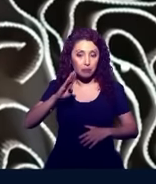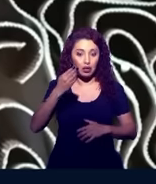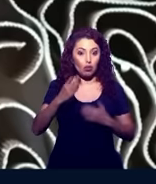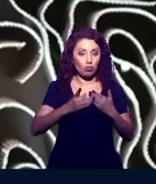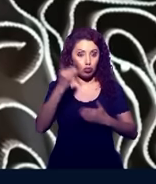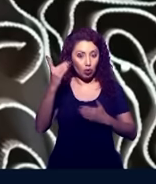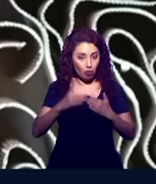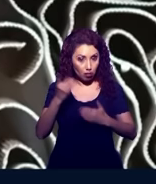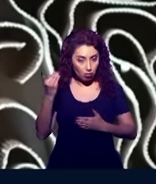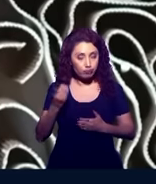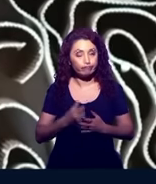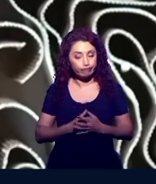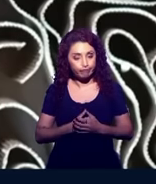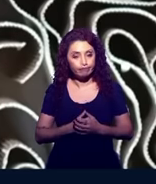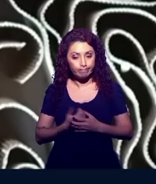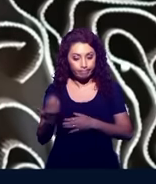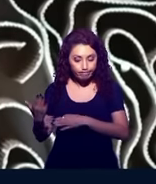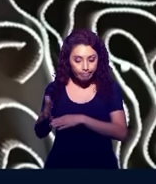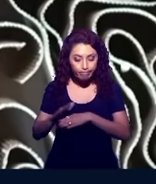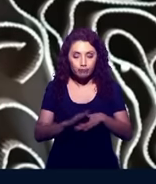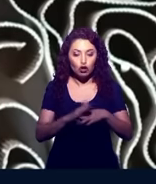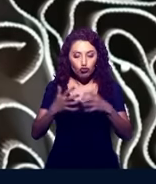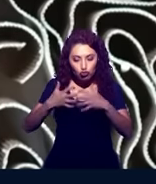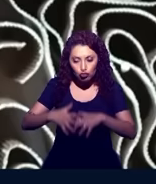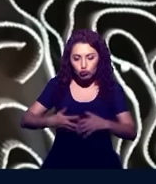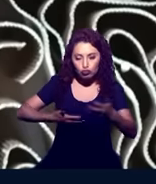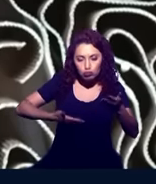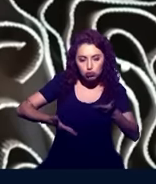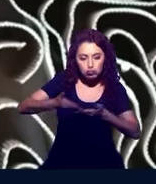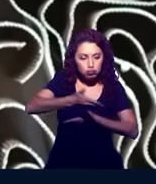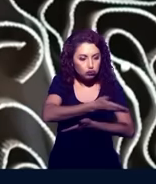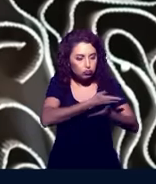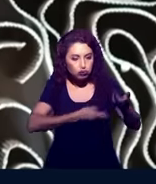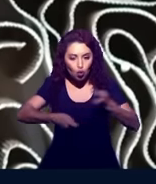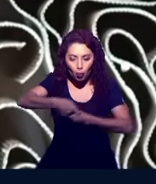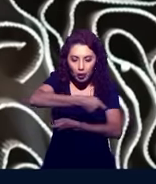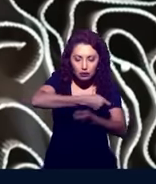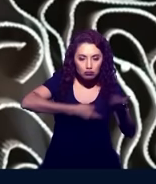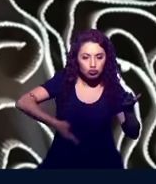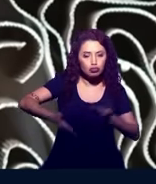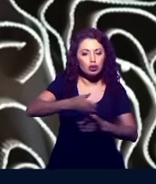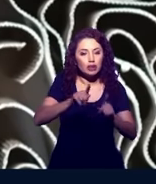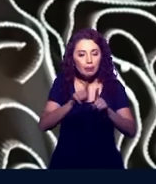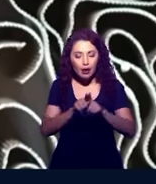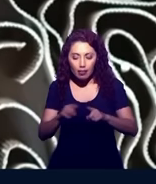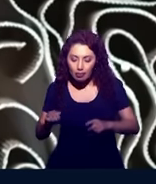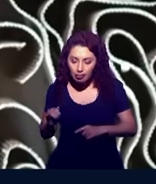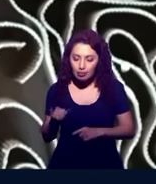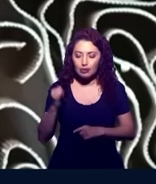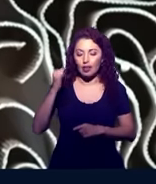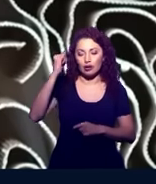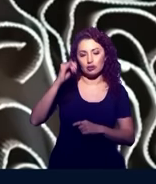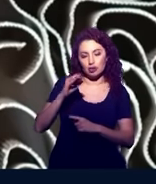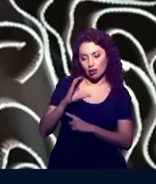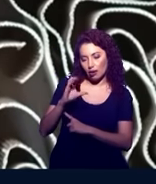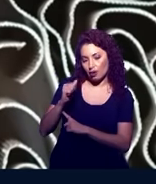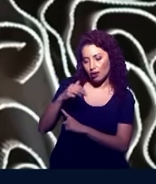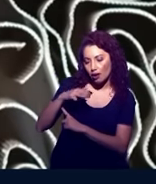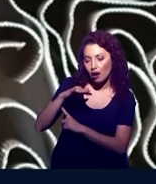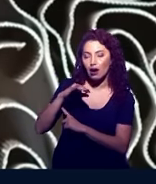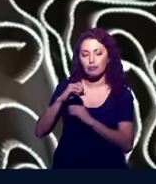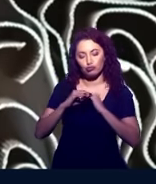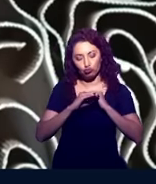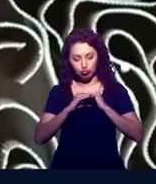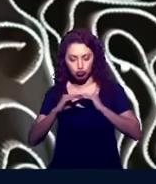ajudado bastante o fluxo de câmbio comercial e com e a e uma uma taxa de câmbio enfim que tem se mostrado estável o